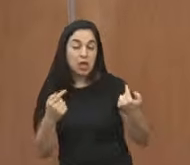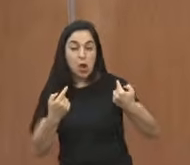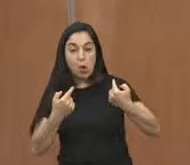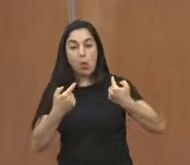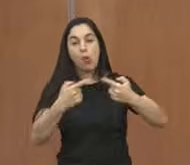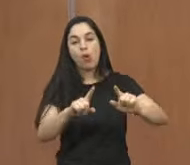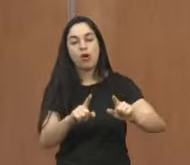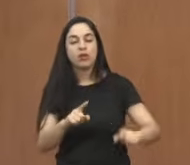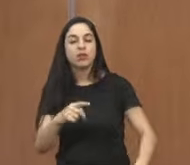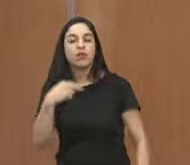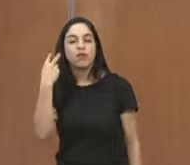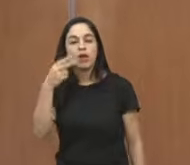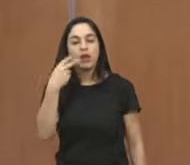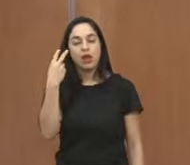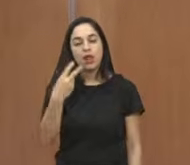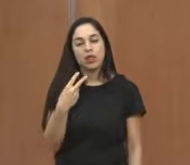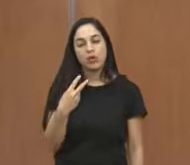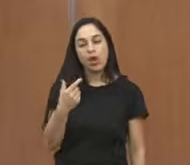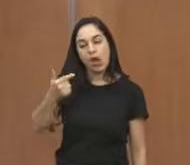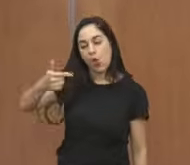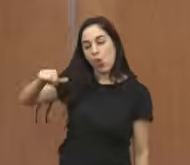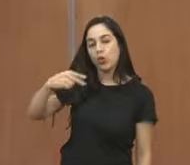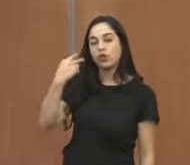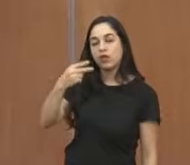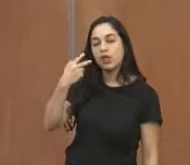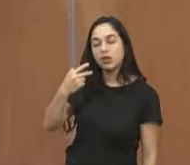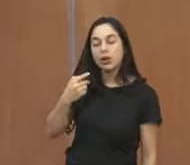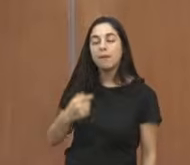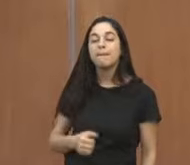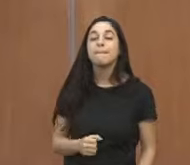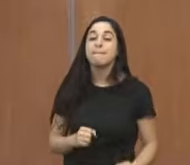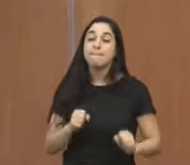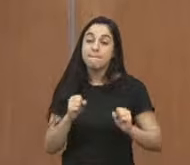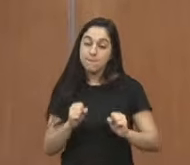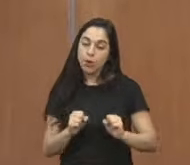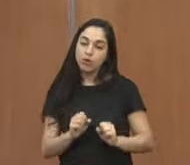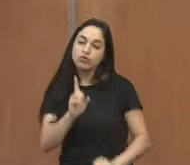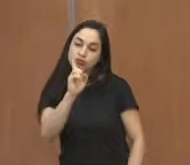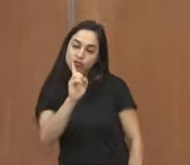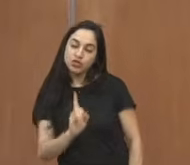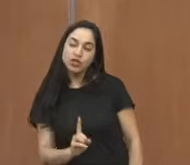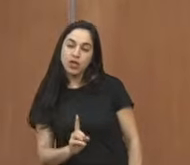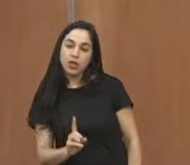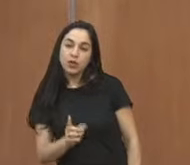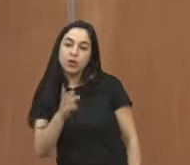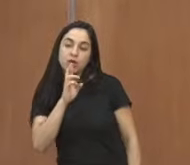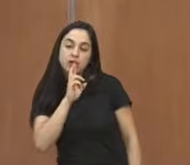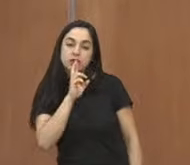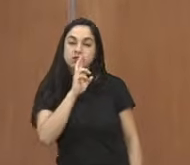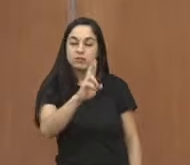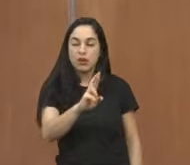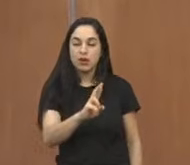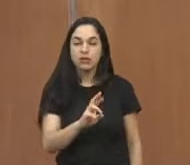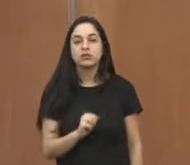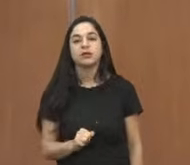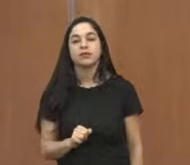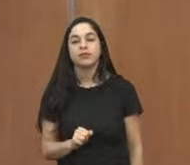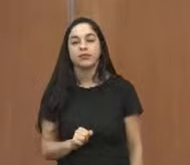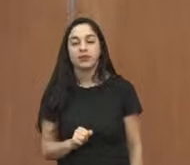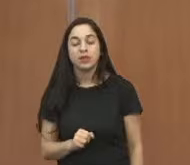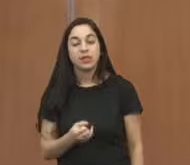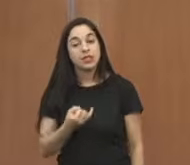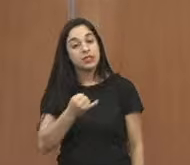a colega parlamentar poderá gerar direito de resposta a ser exercido a critério